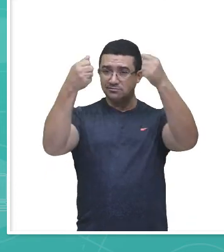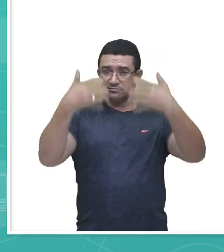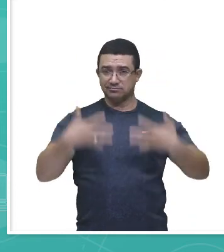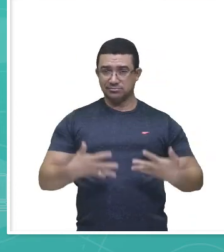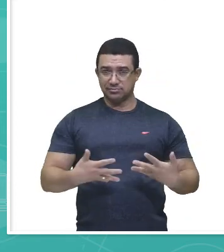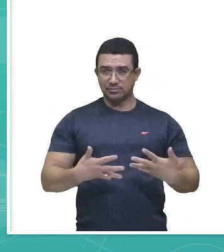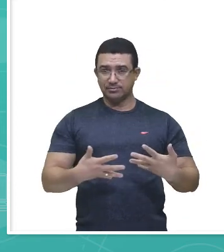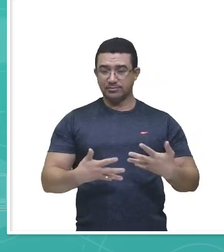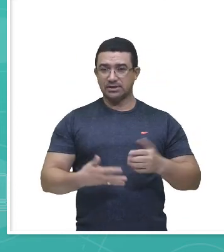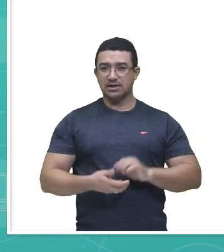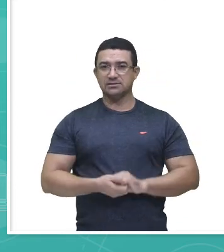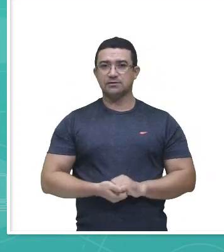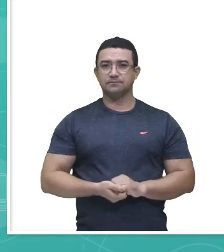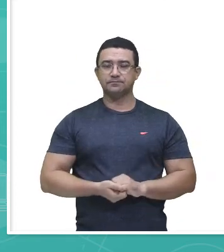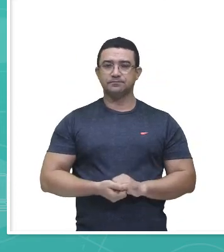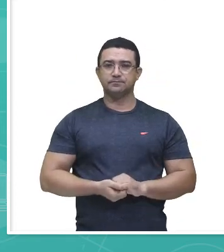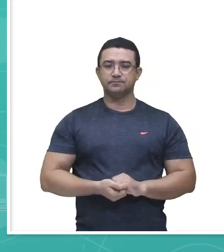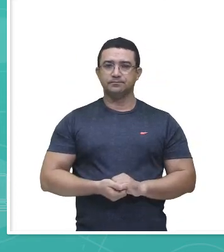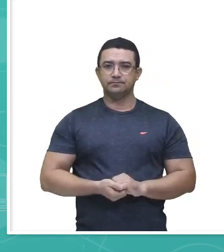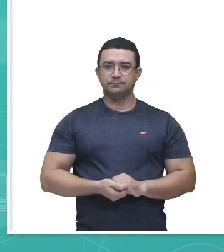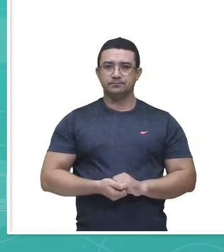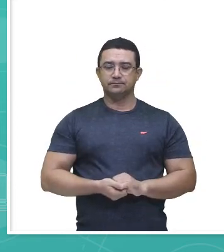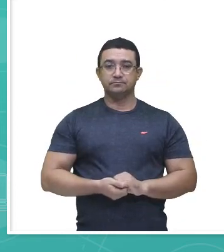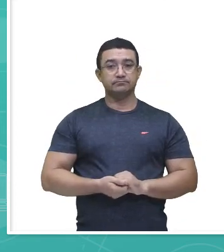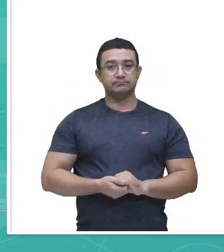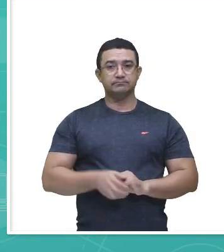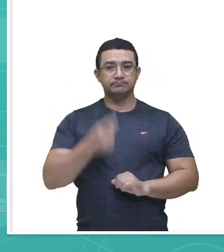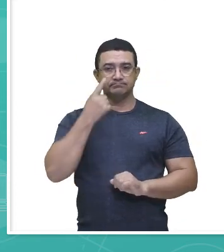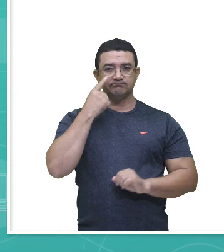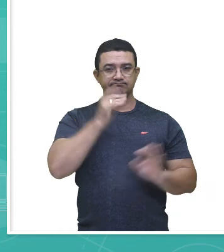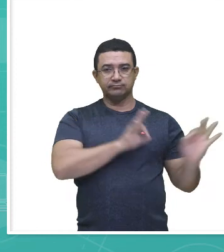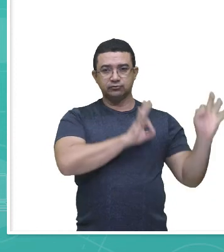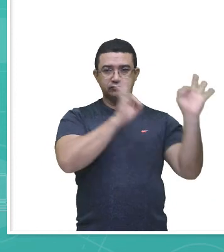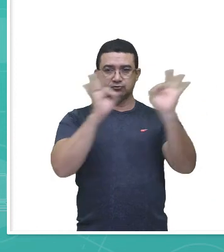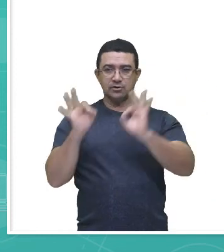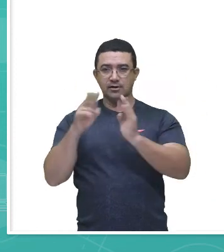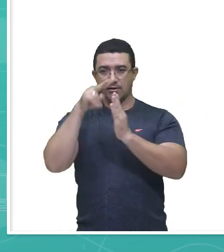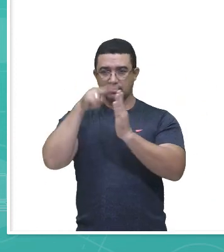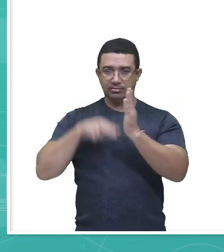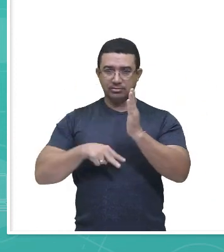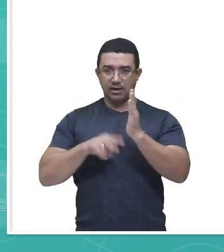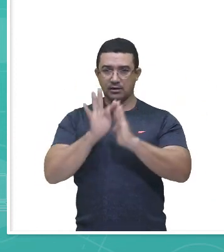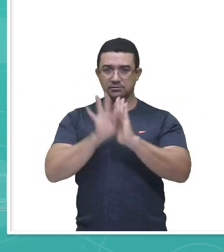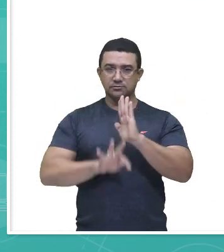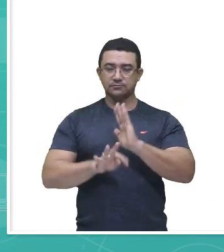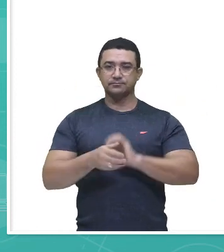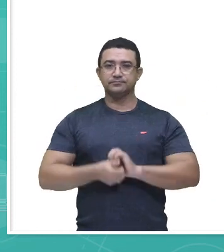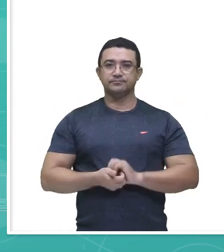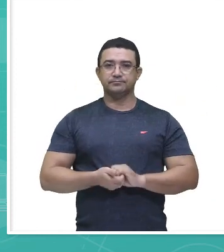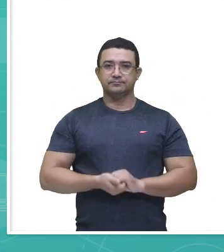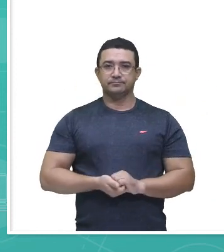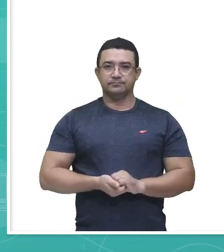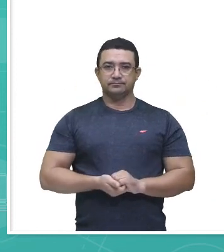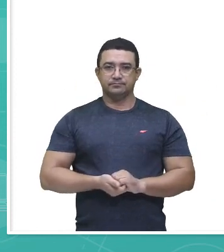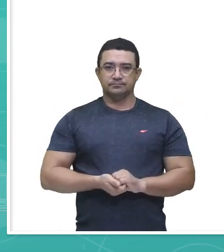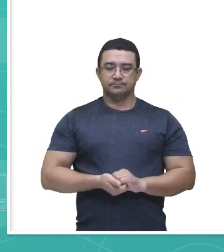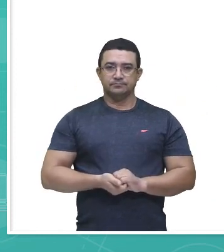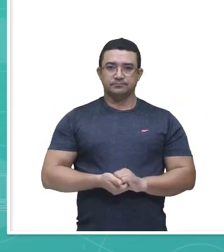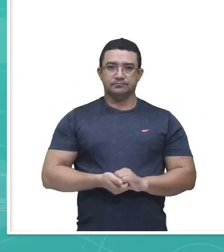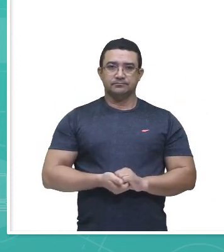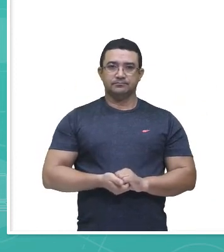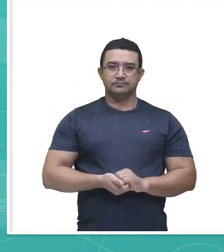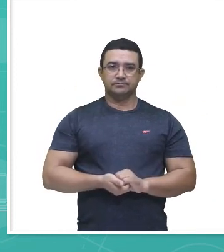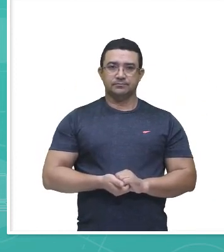que indica explicação. Então, vamos lá no texto. O menino foi passear e